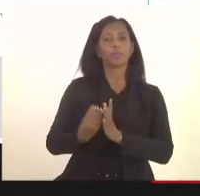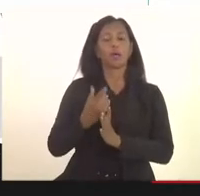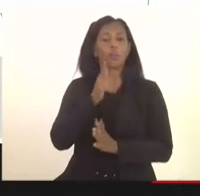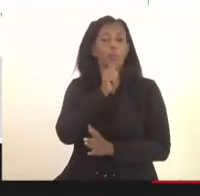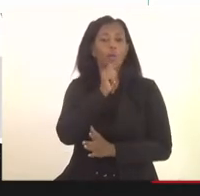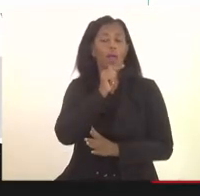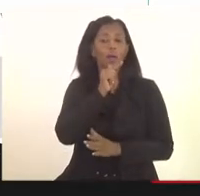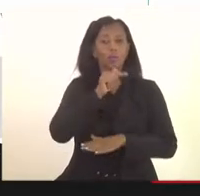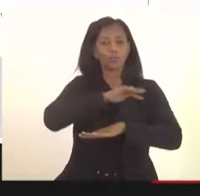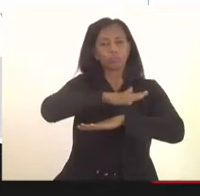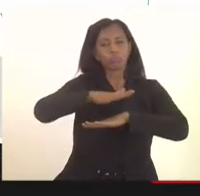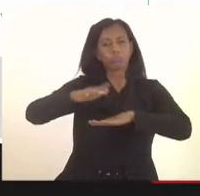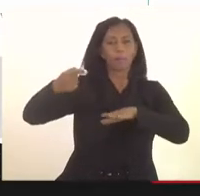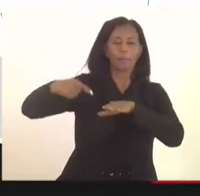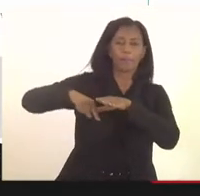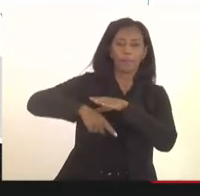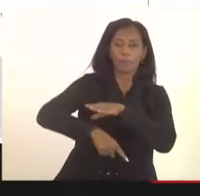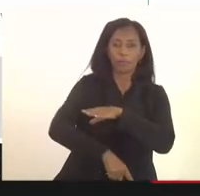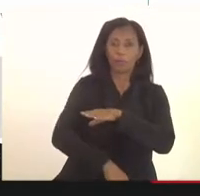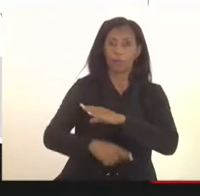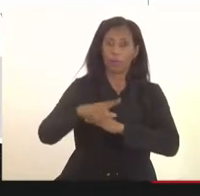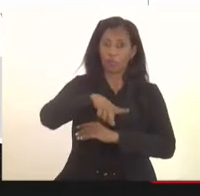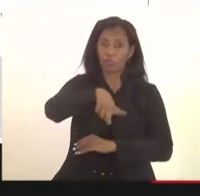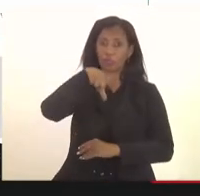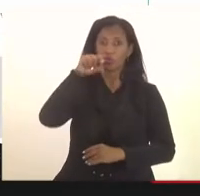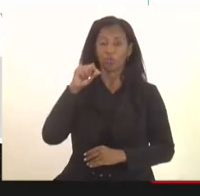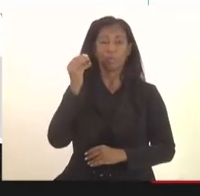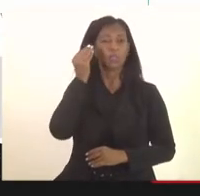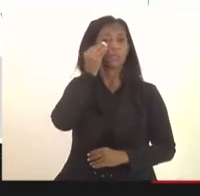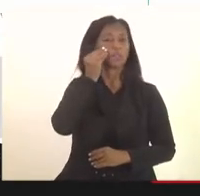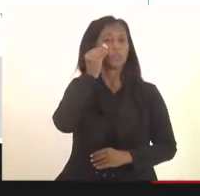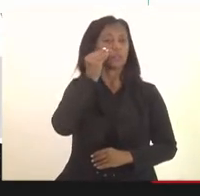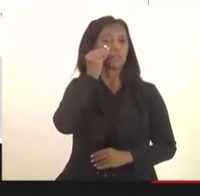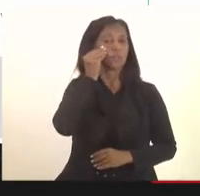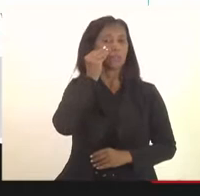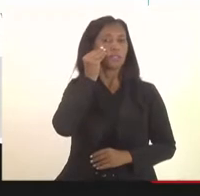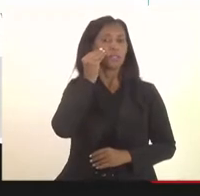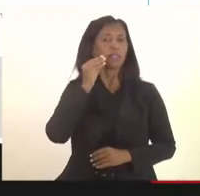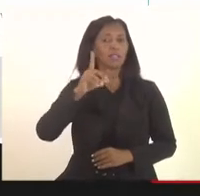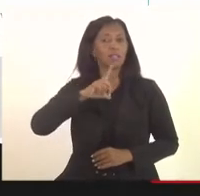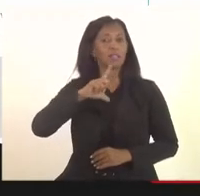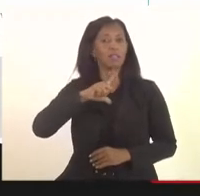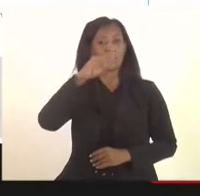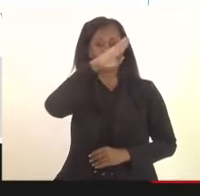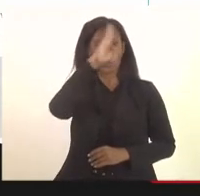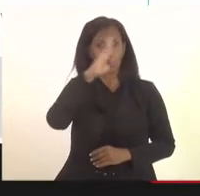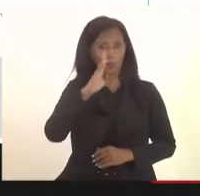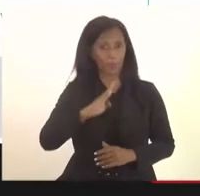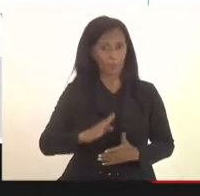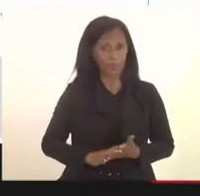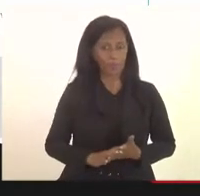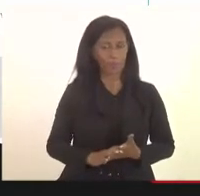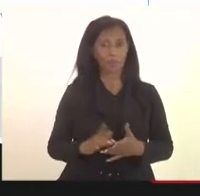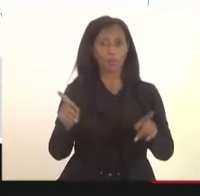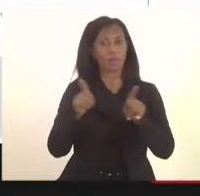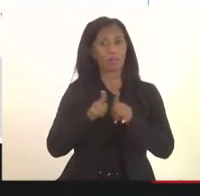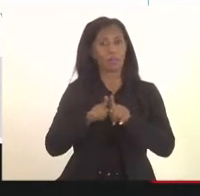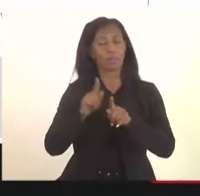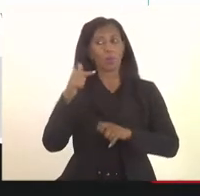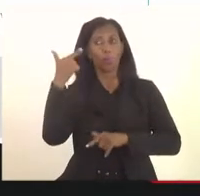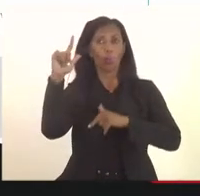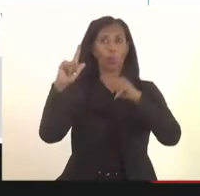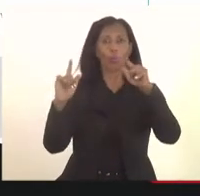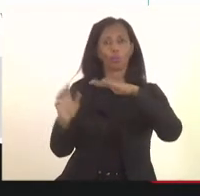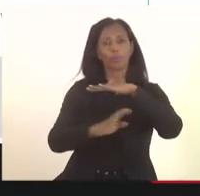profundas. É importante destacar isso porque essa experiência vai ser utilizada aqui no Brasil, quer dizer, assim como outras empresas trouxeram